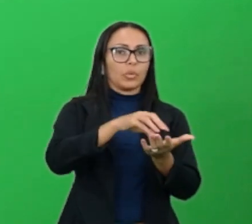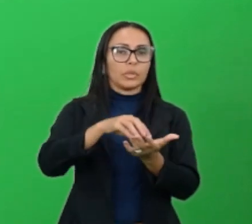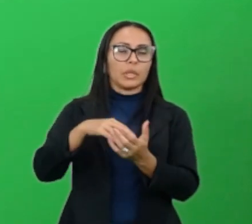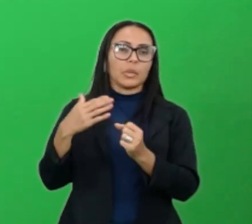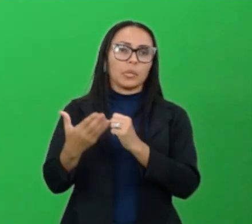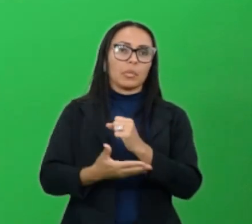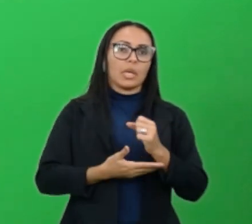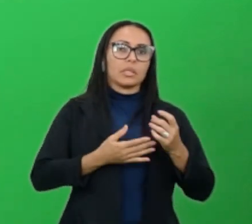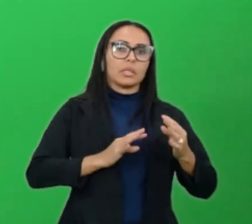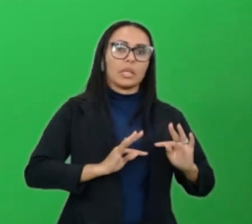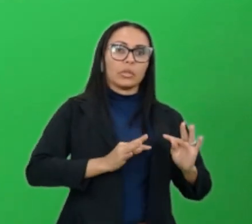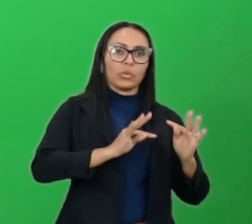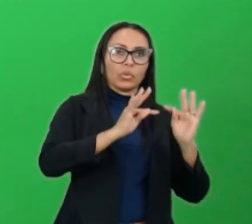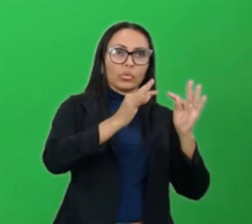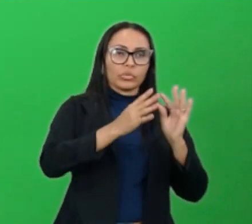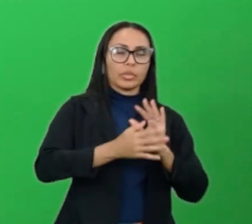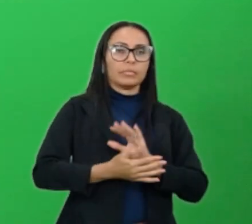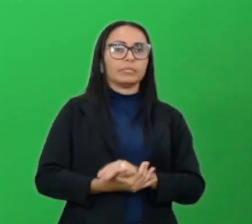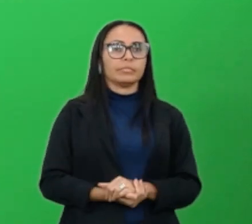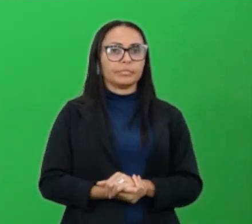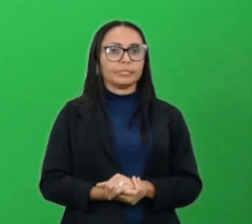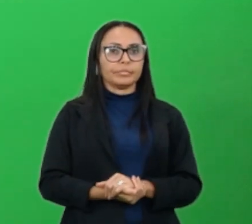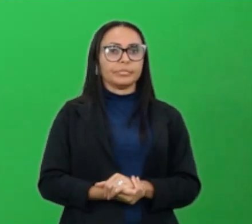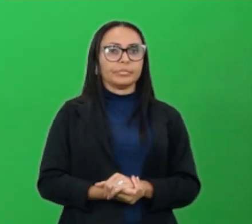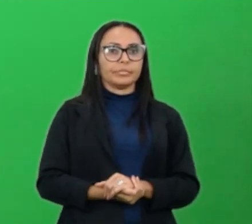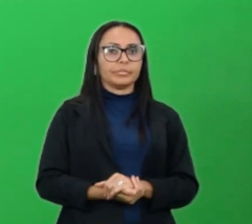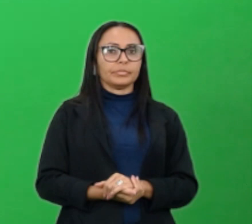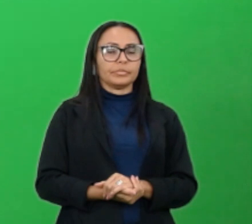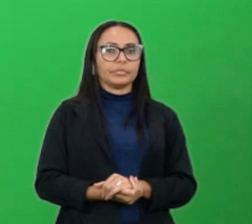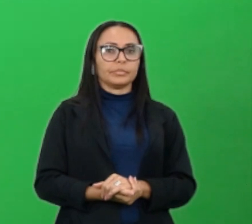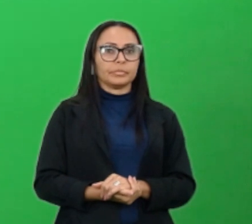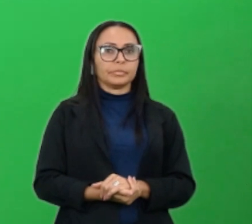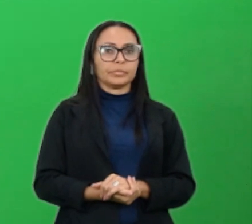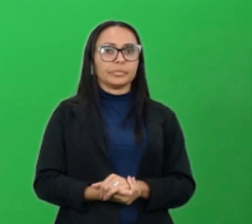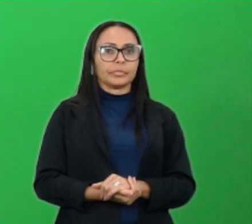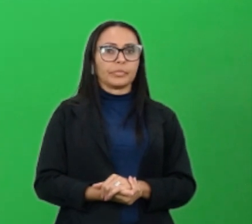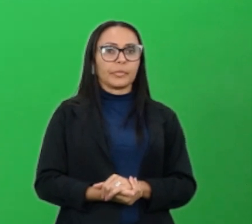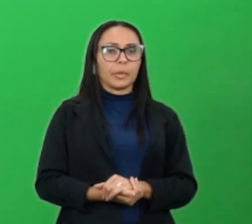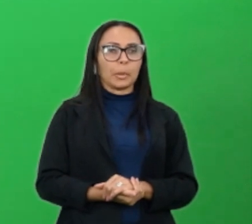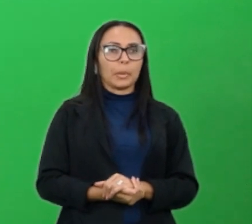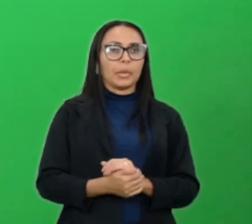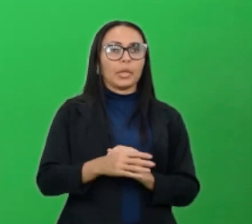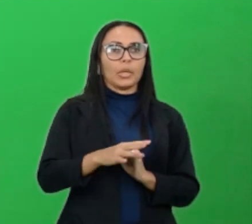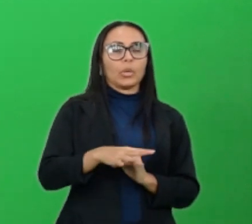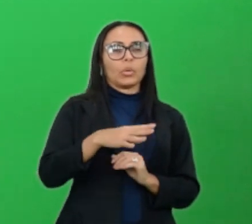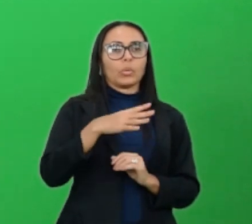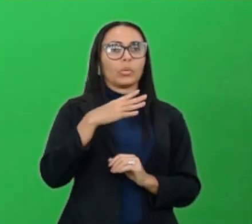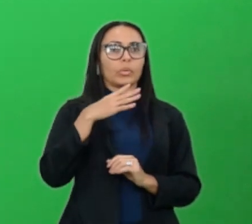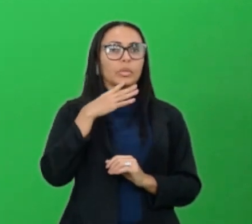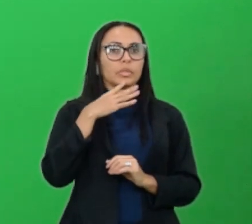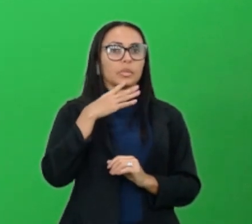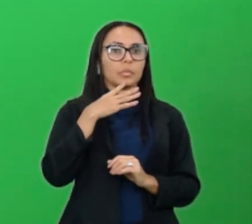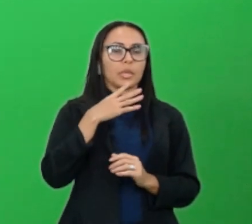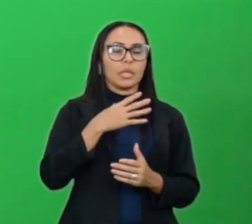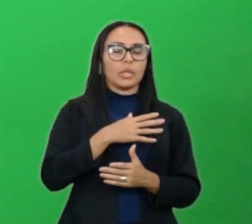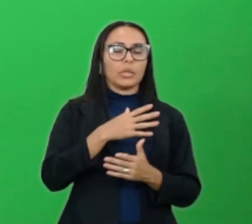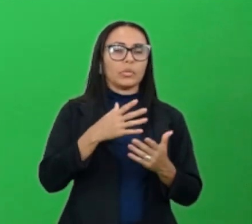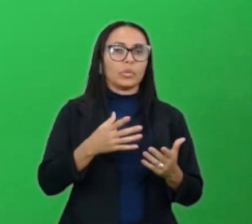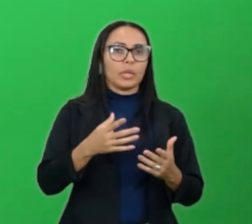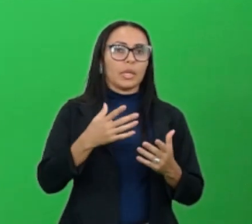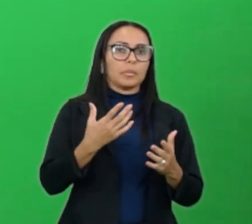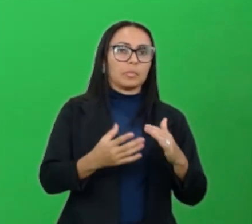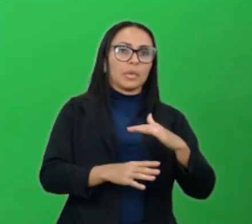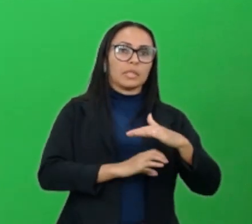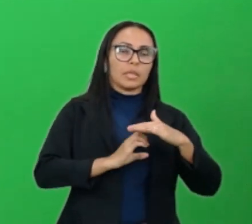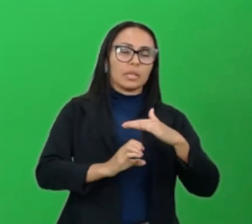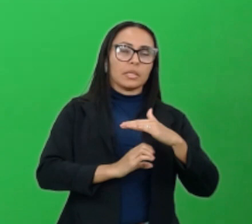estado, tá? E conhecimento e dispêndio empresarial nas atividades inovativas. Foi a outra